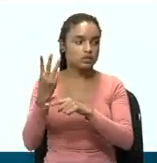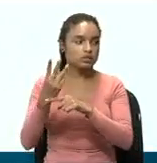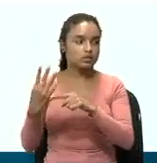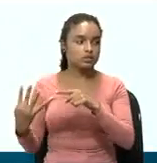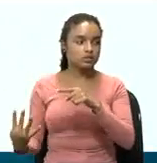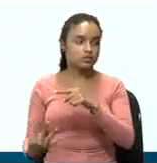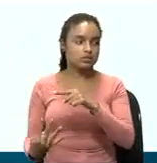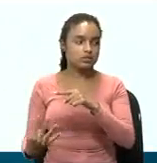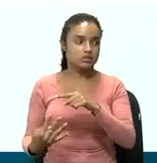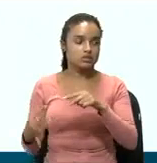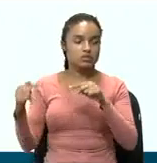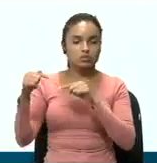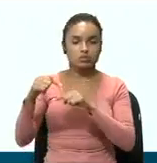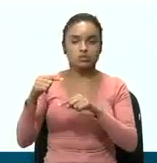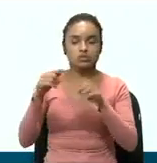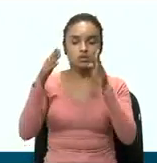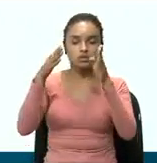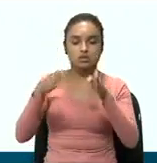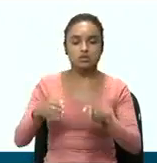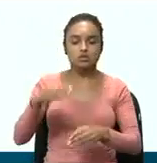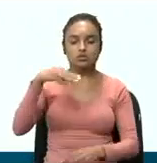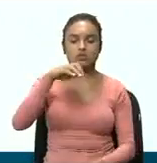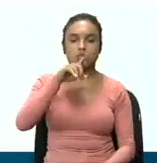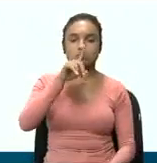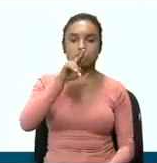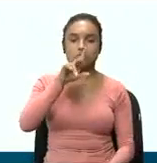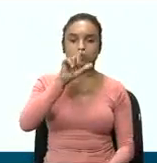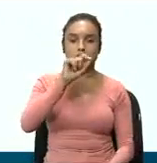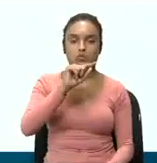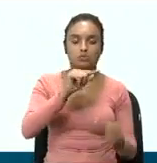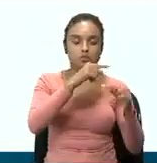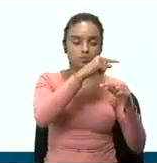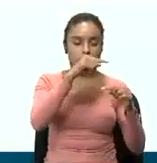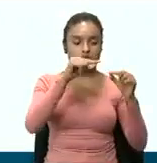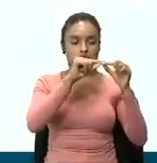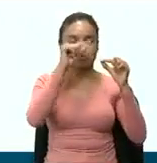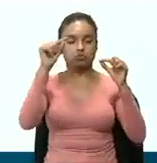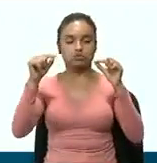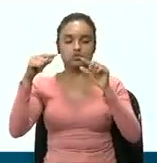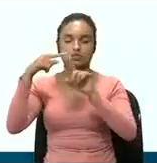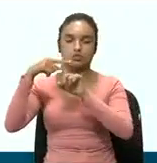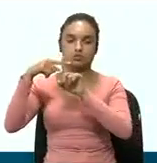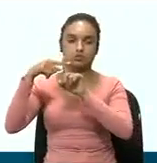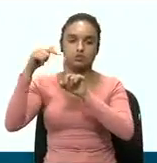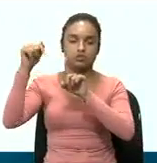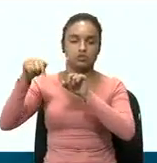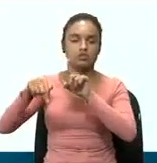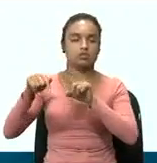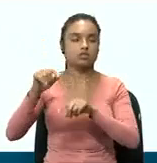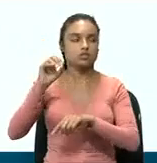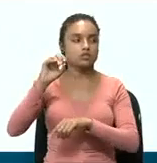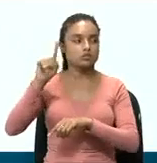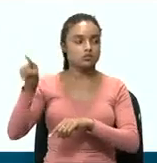a 3 quartos. Ele é positivo. 3 quartos é 0,75.